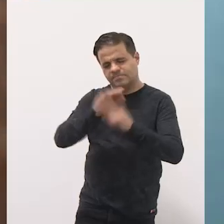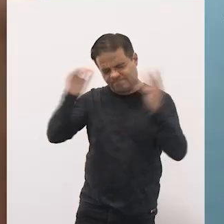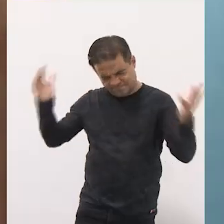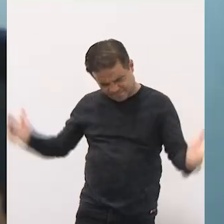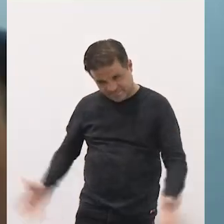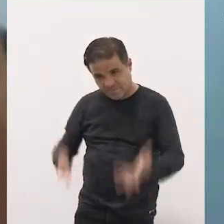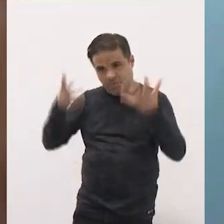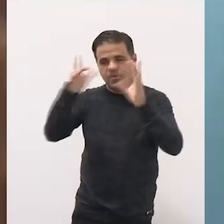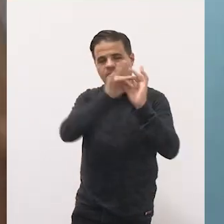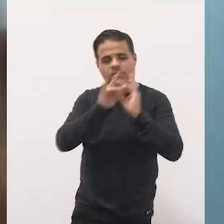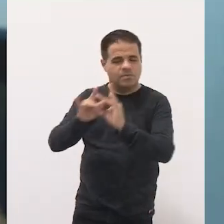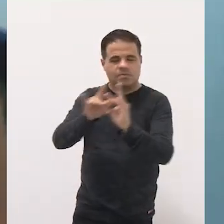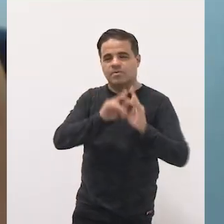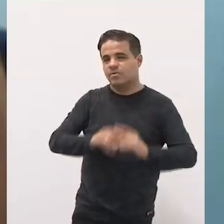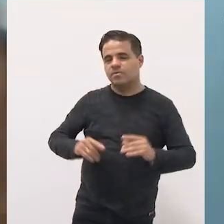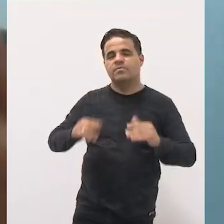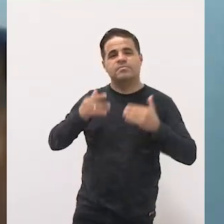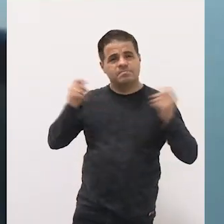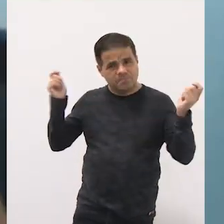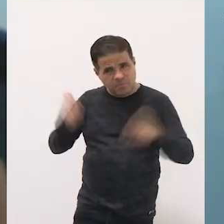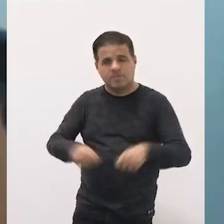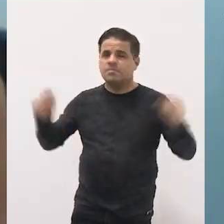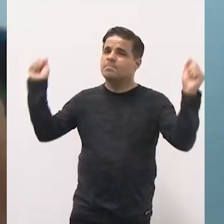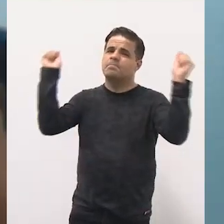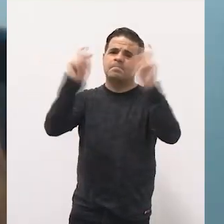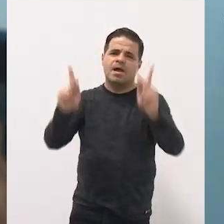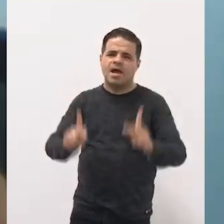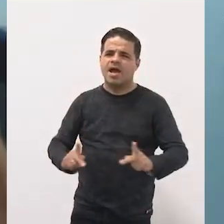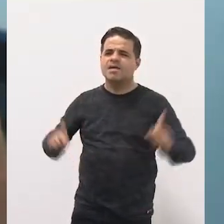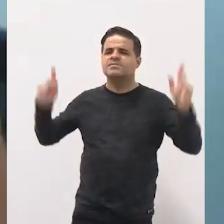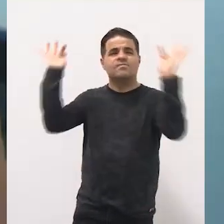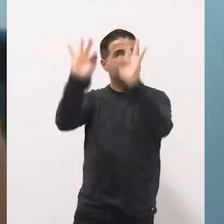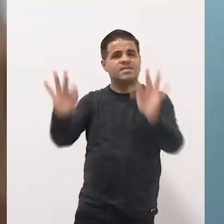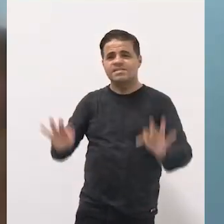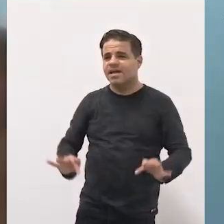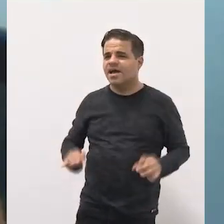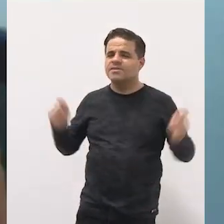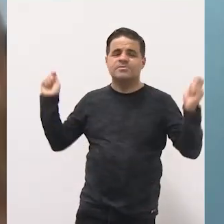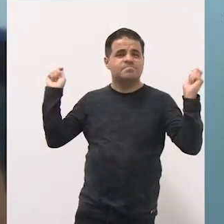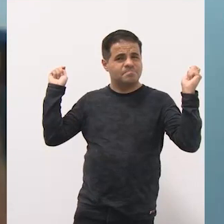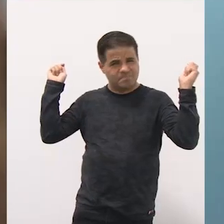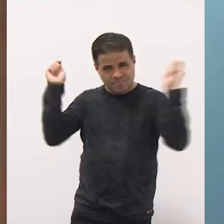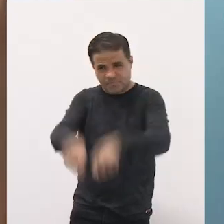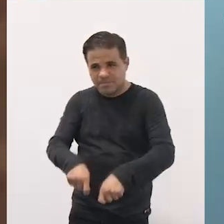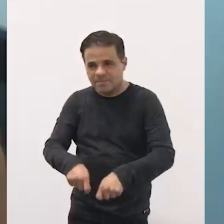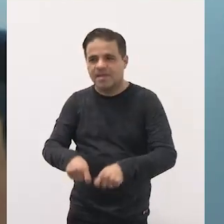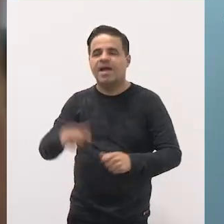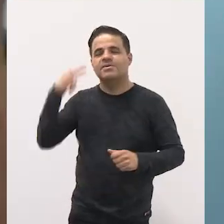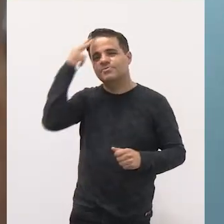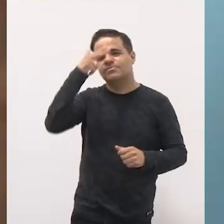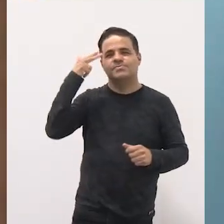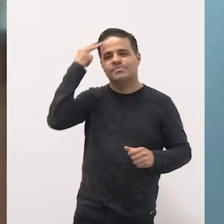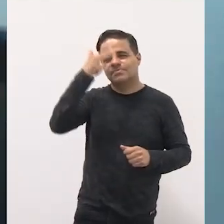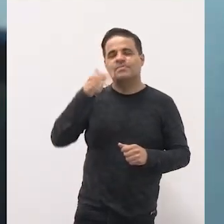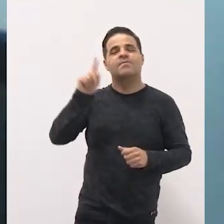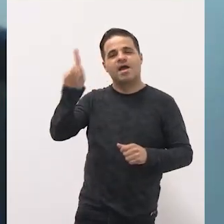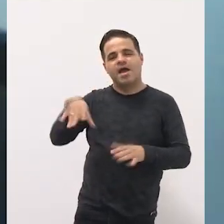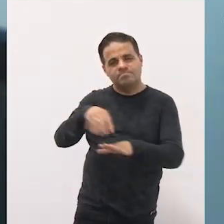grande união para que haja paz, felicidade e possibilidade de sonhos. É isso